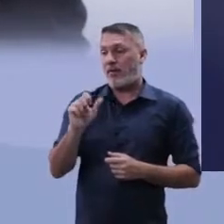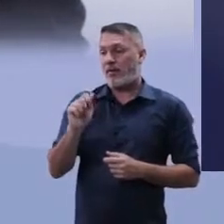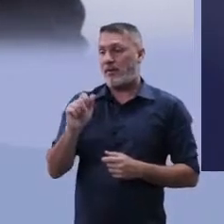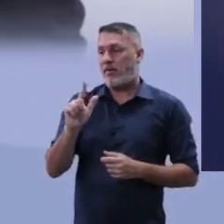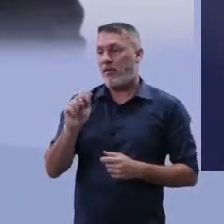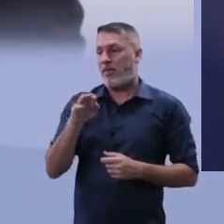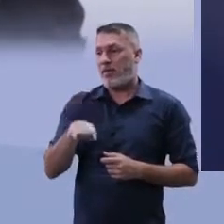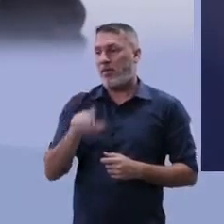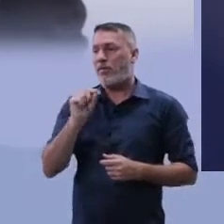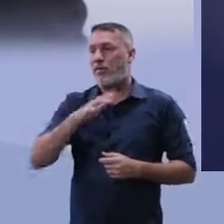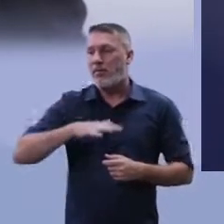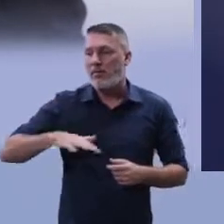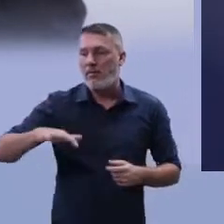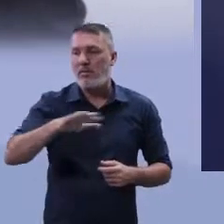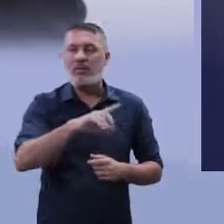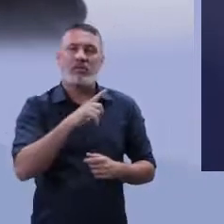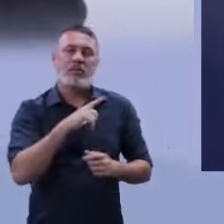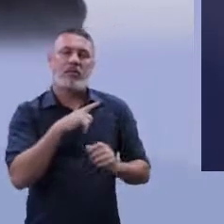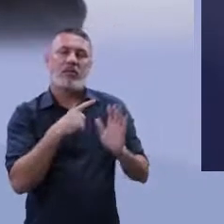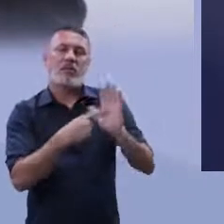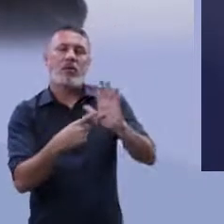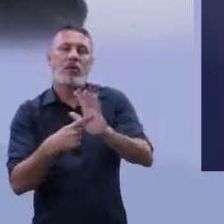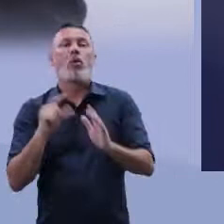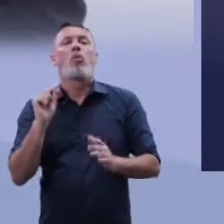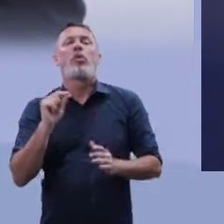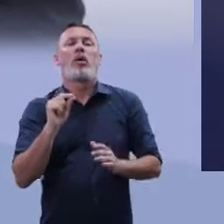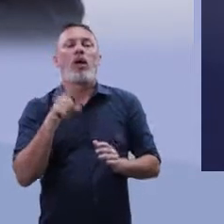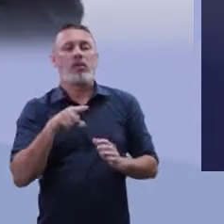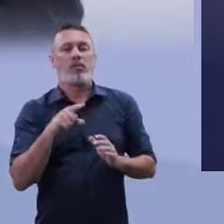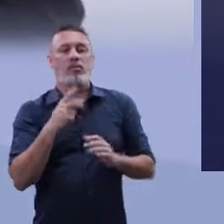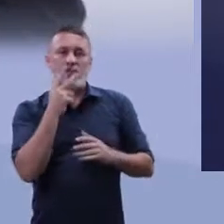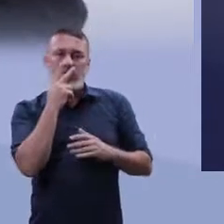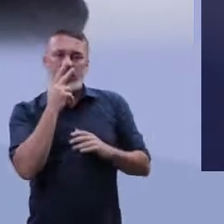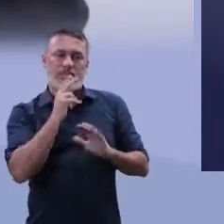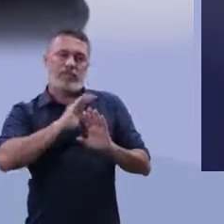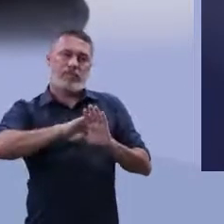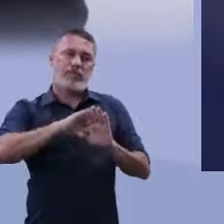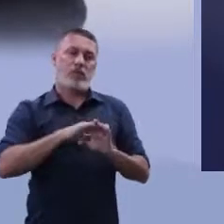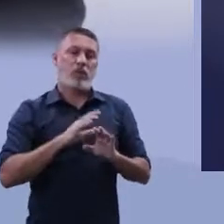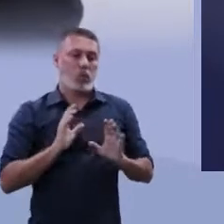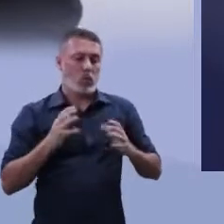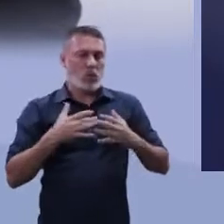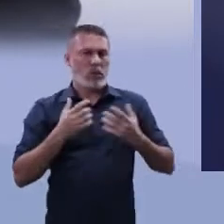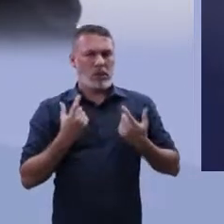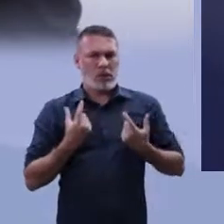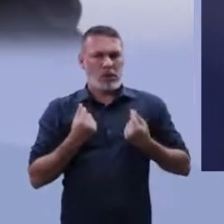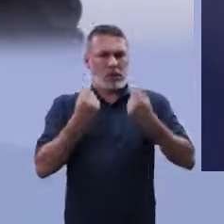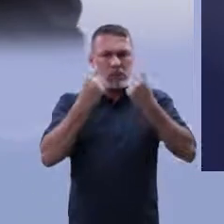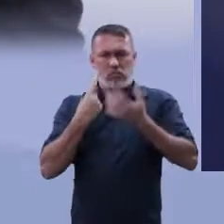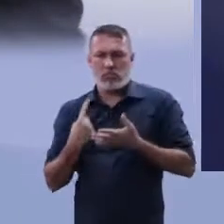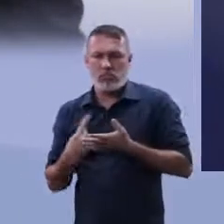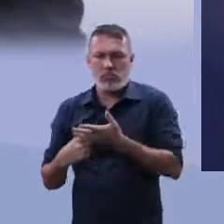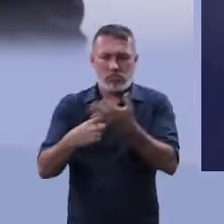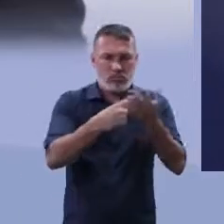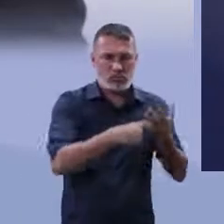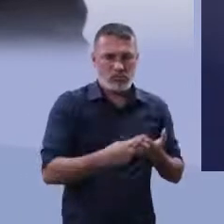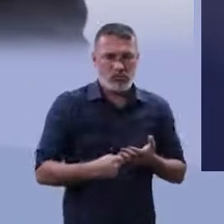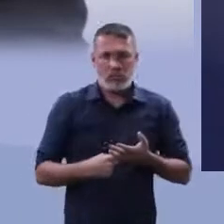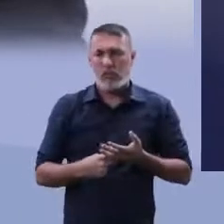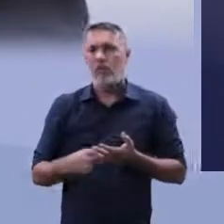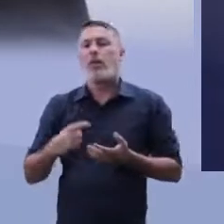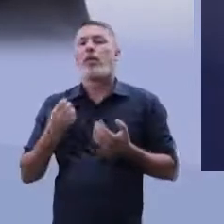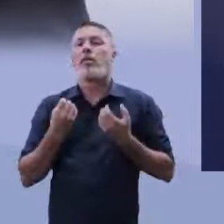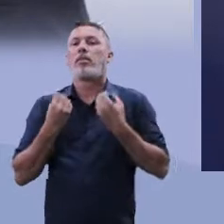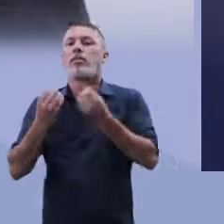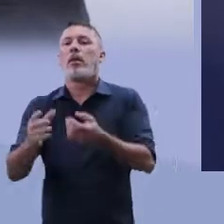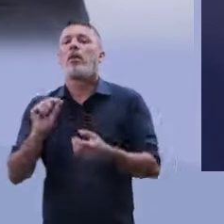vassalagem, o suzerano, né, e os nobres faziam um acordo um laço de fidelidade entre si.